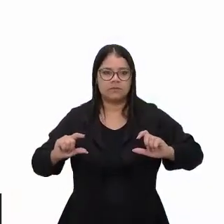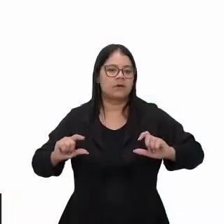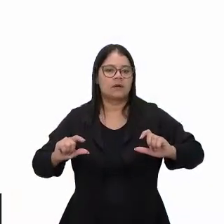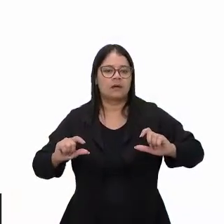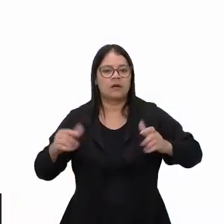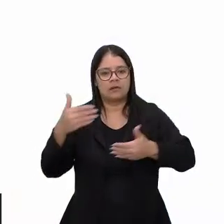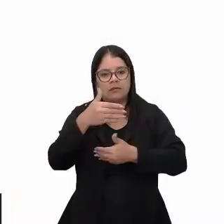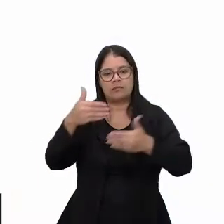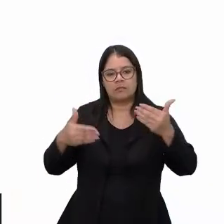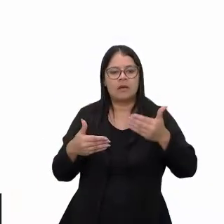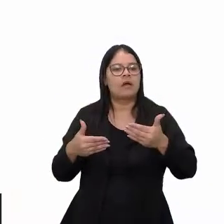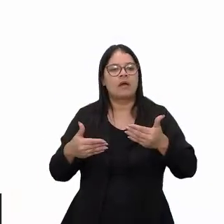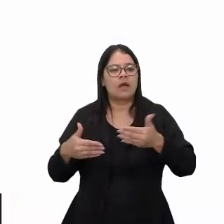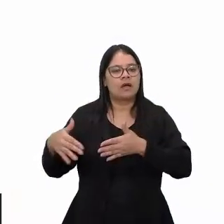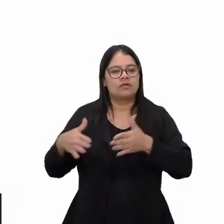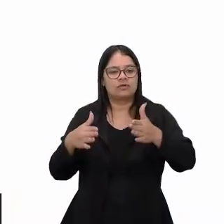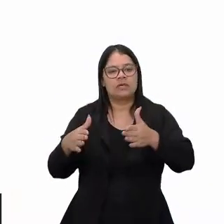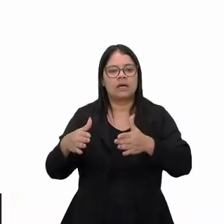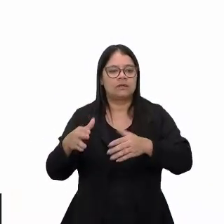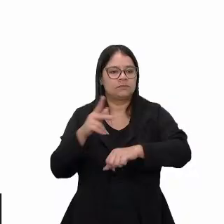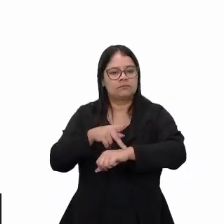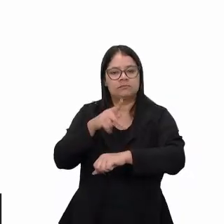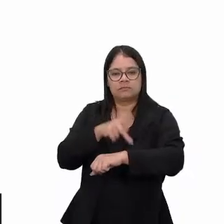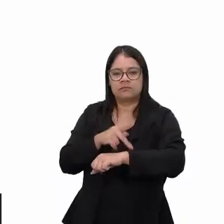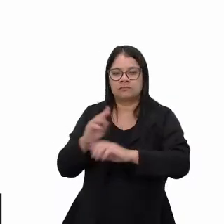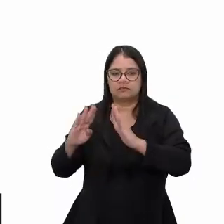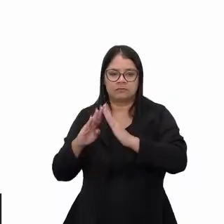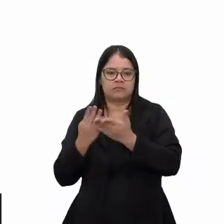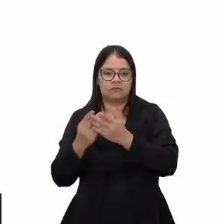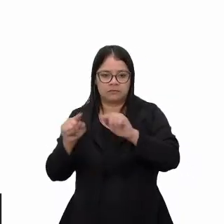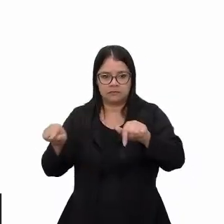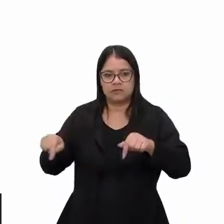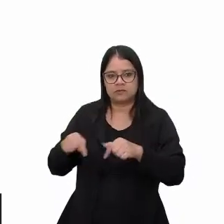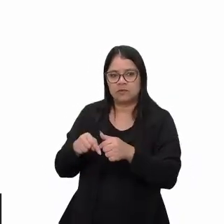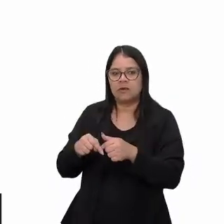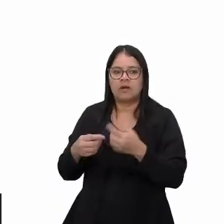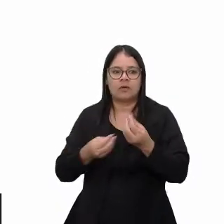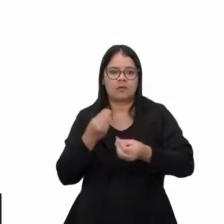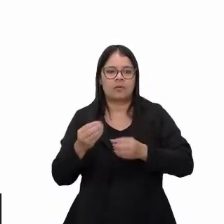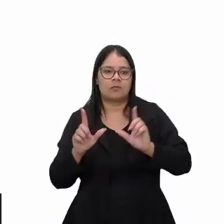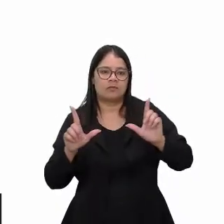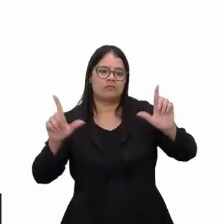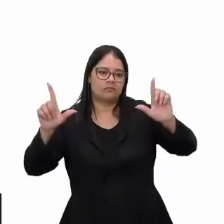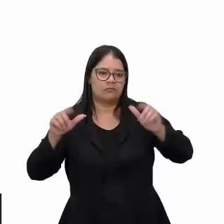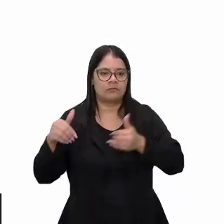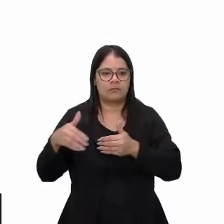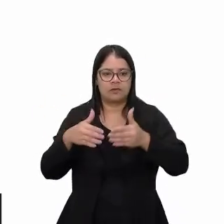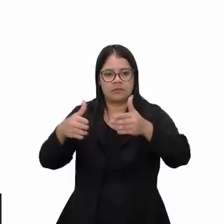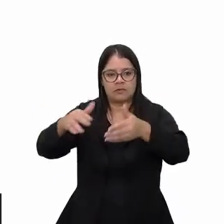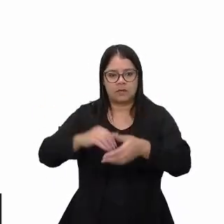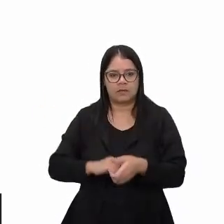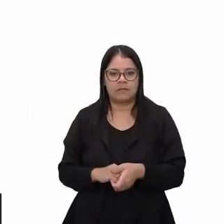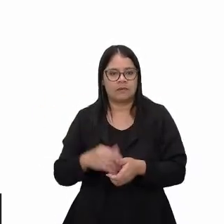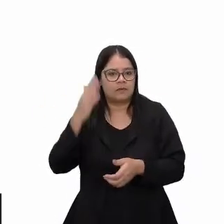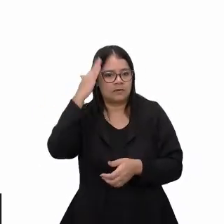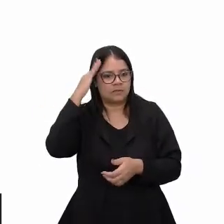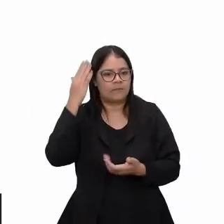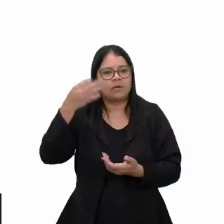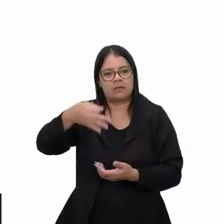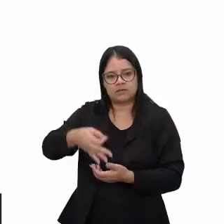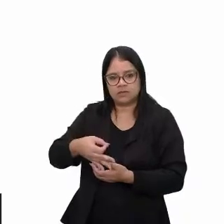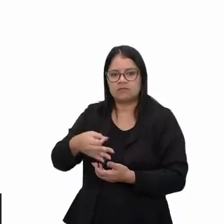pedagógica na escola, então, um panorama geral aí de como percorrer aí no saber